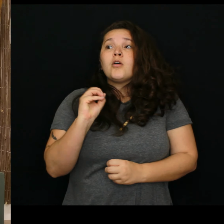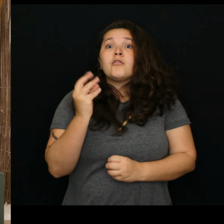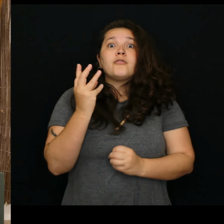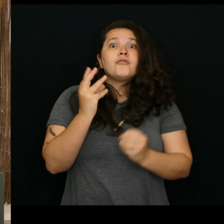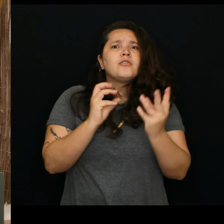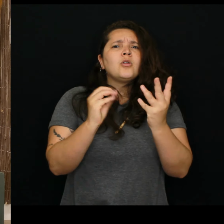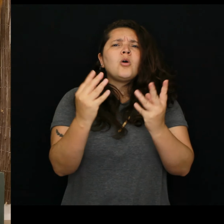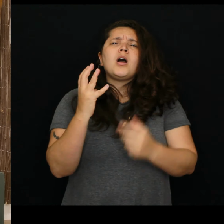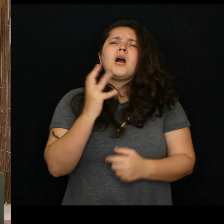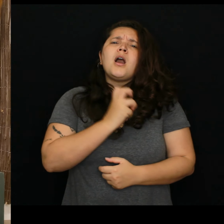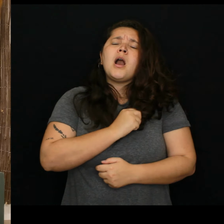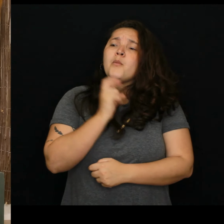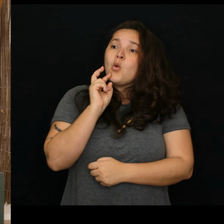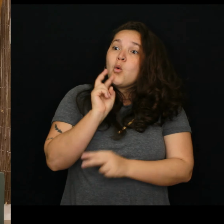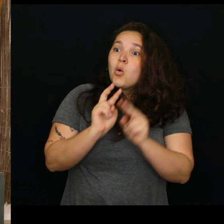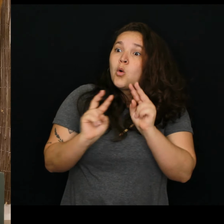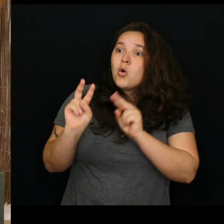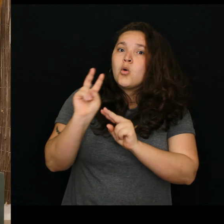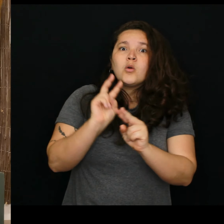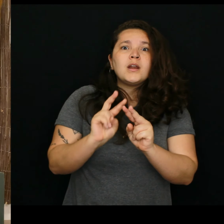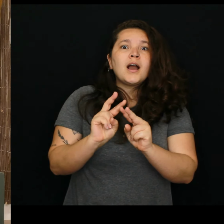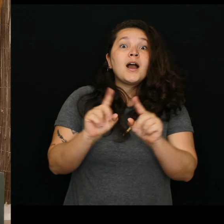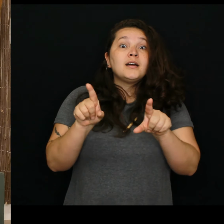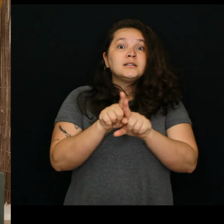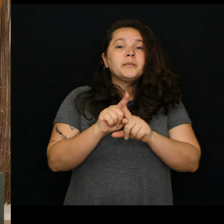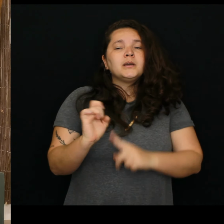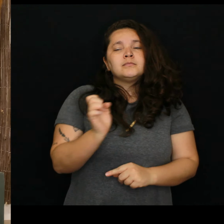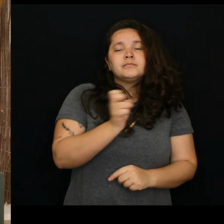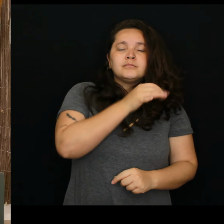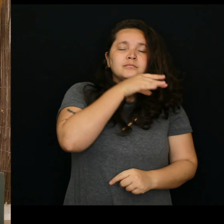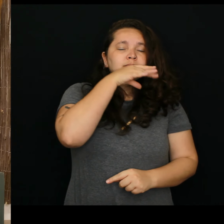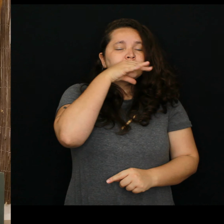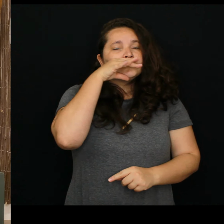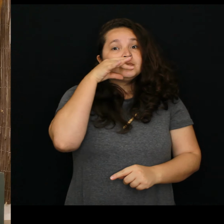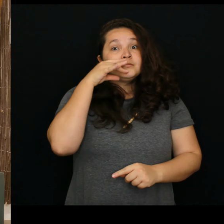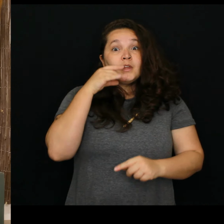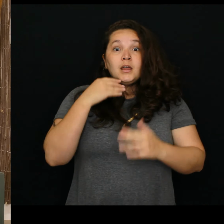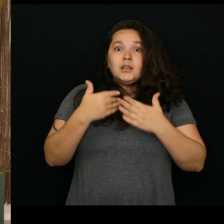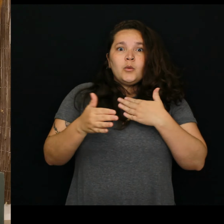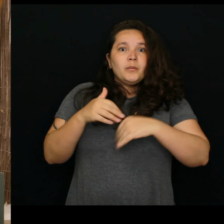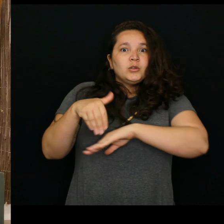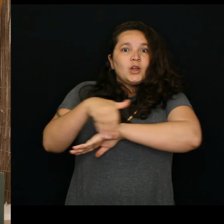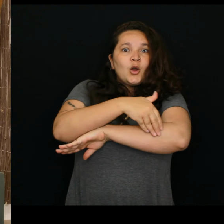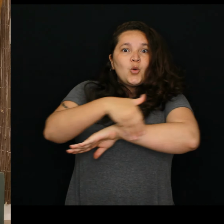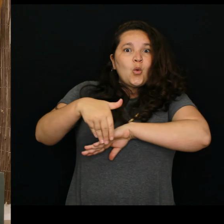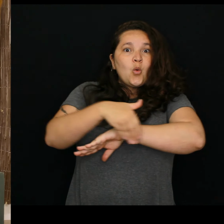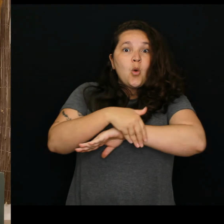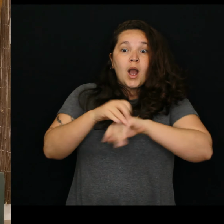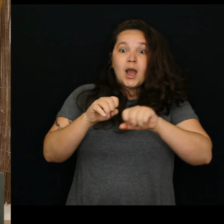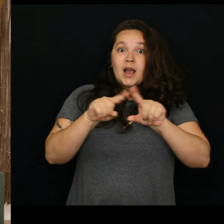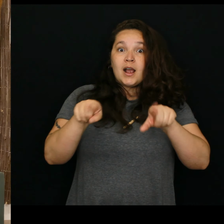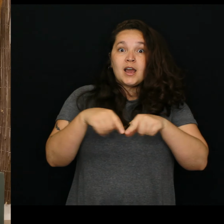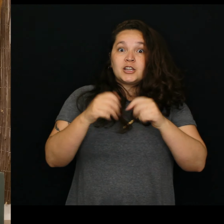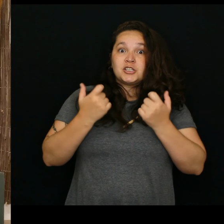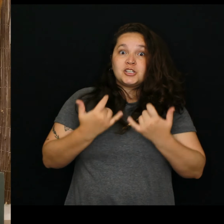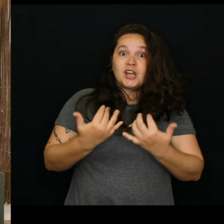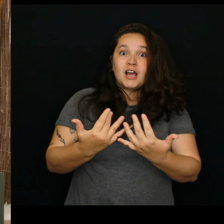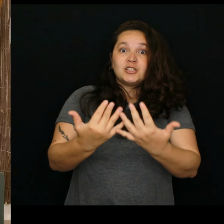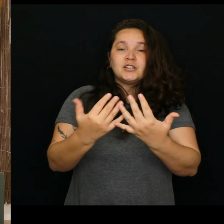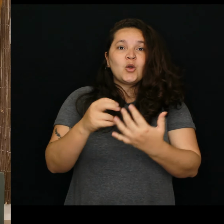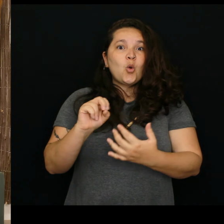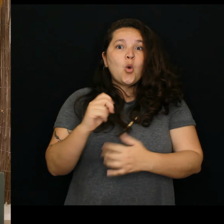Adoro contemplar as flores, as ervas perfumadas nas ruas, nos jardins, nos lugares da